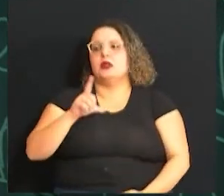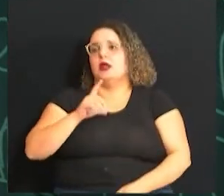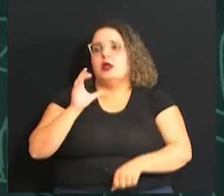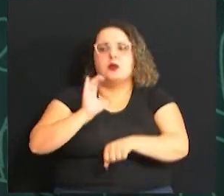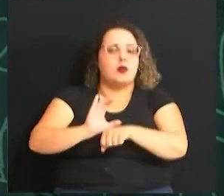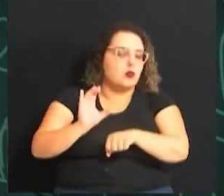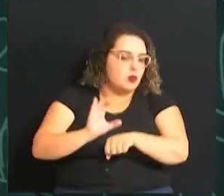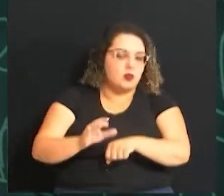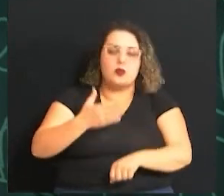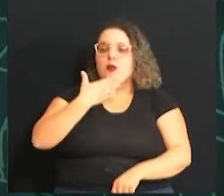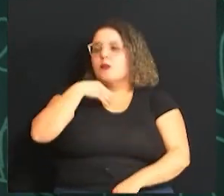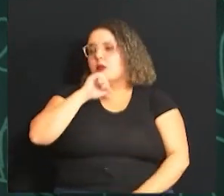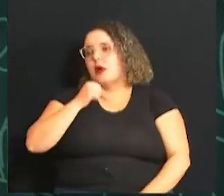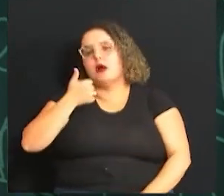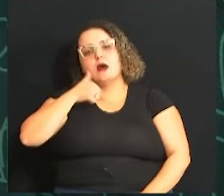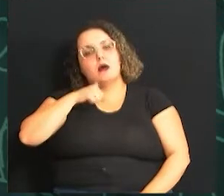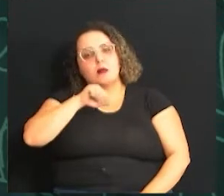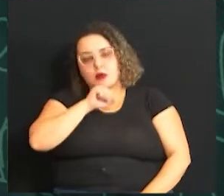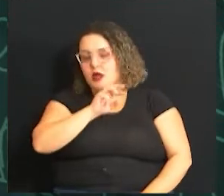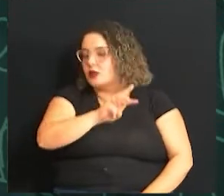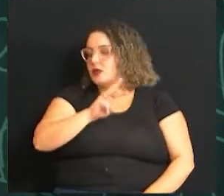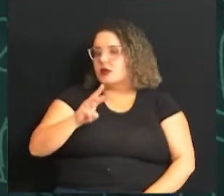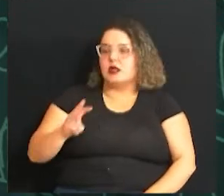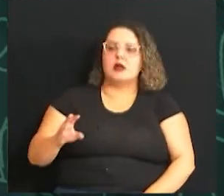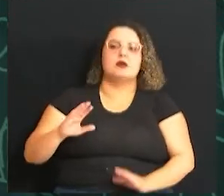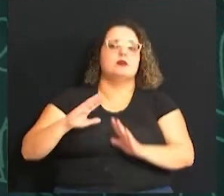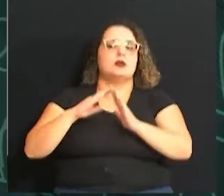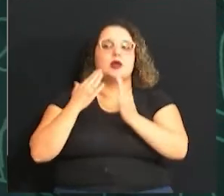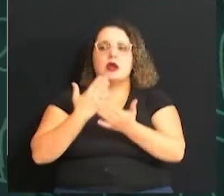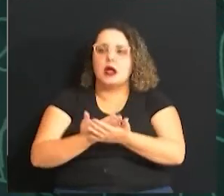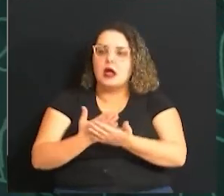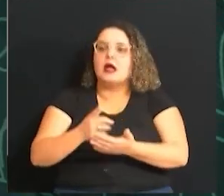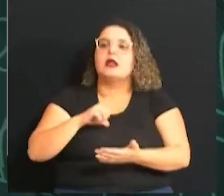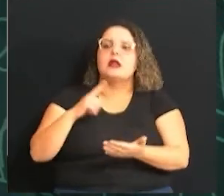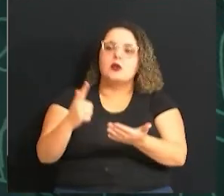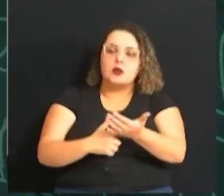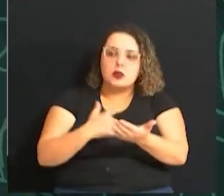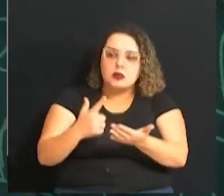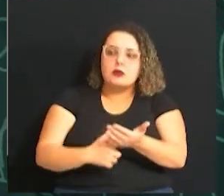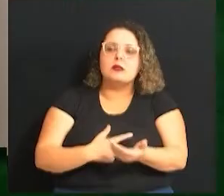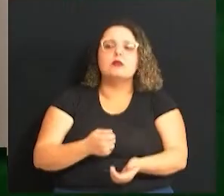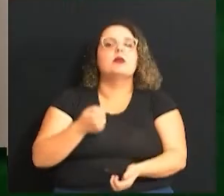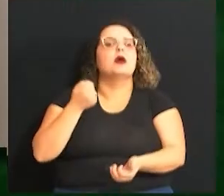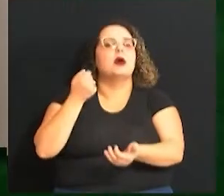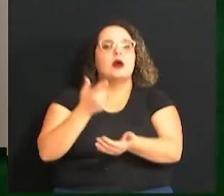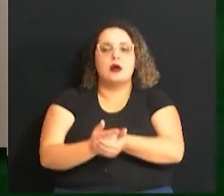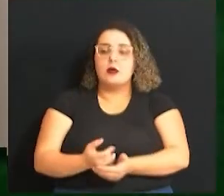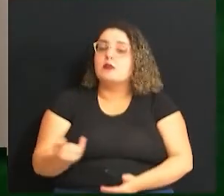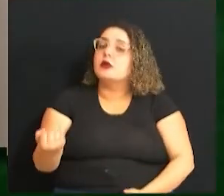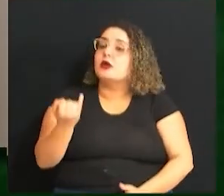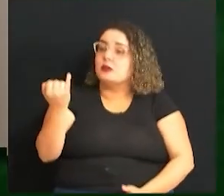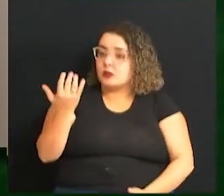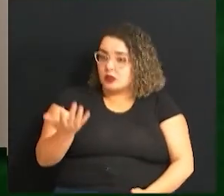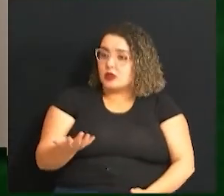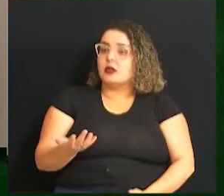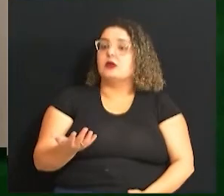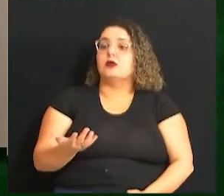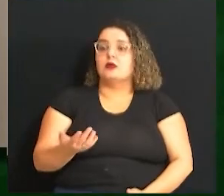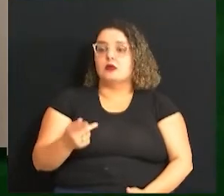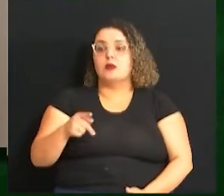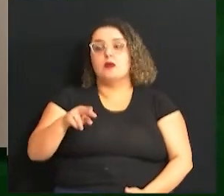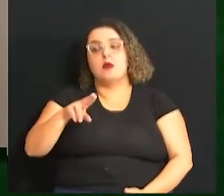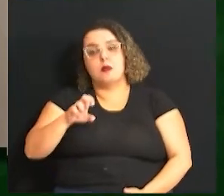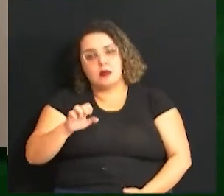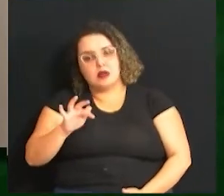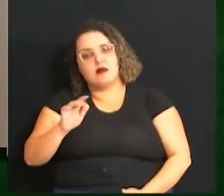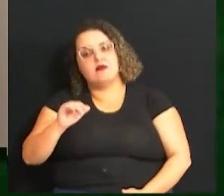tudo. Tem o curso para os pais, tem o meu site para as escolas, tem o livro para comprar, tá? O livro muito interessante.